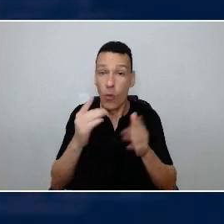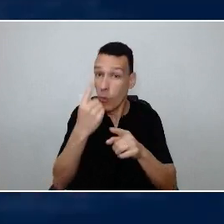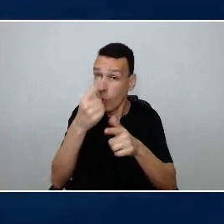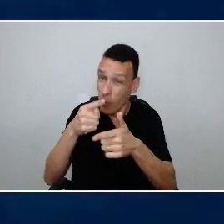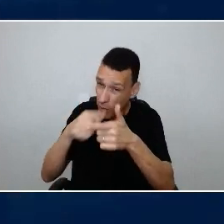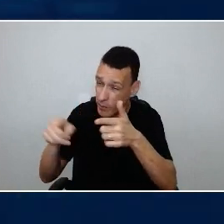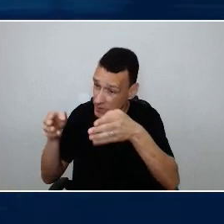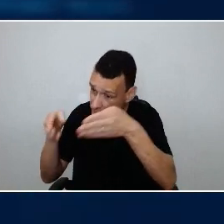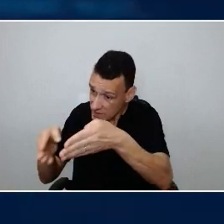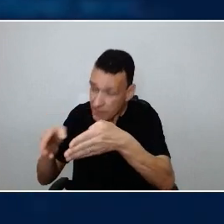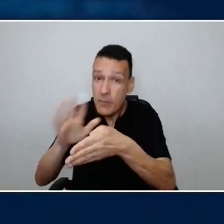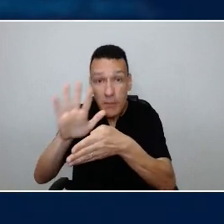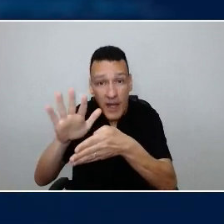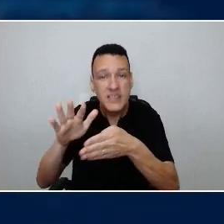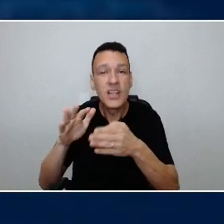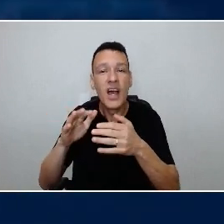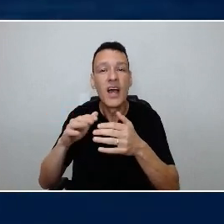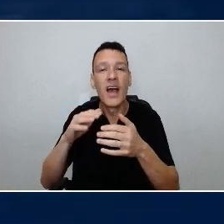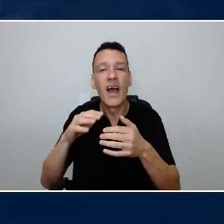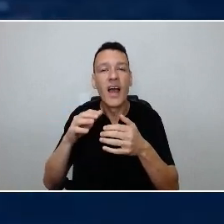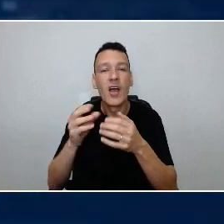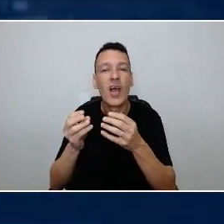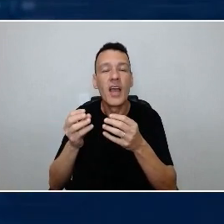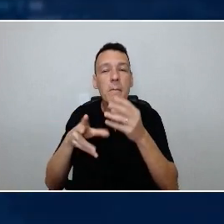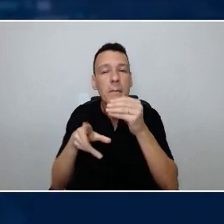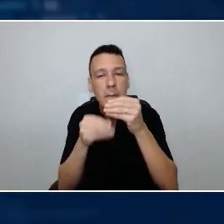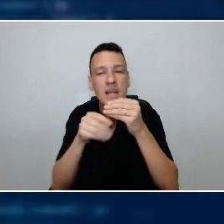facade e obser e observer